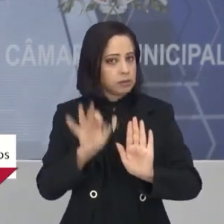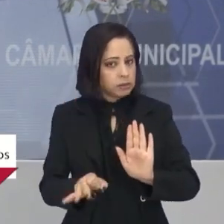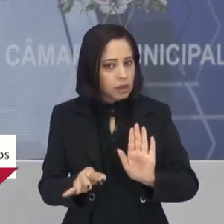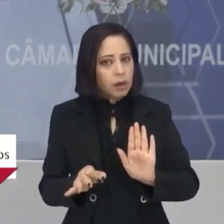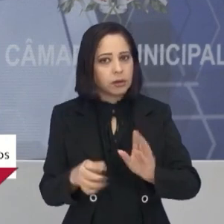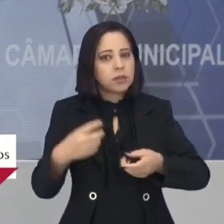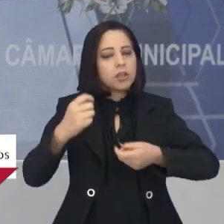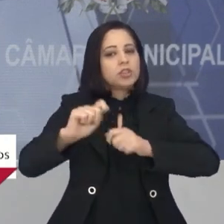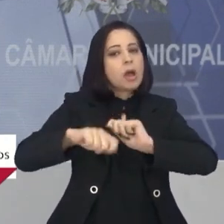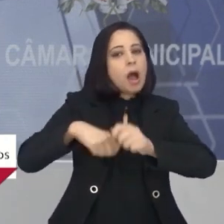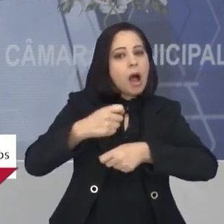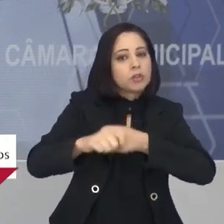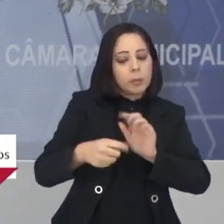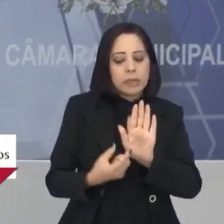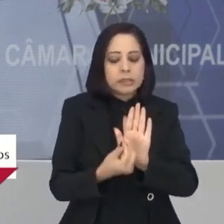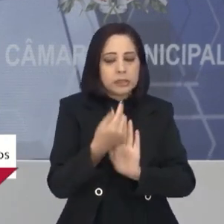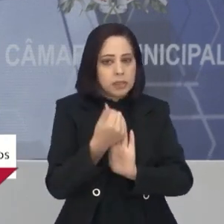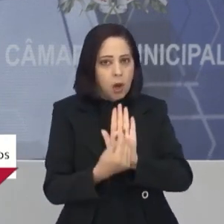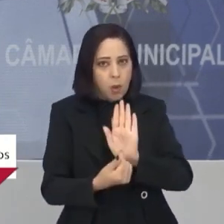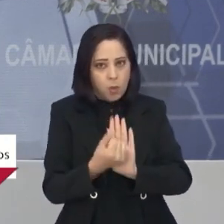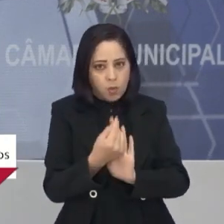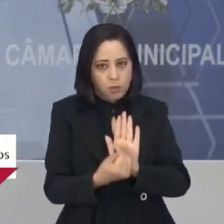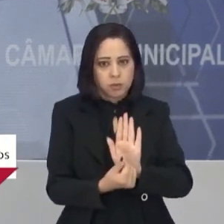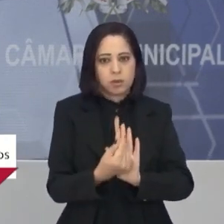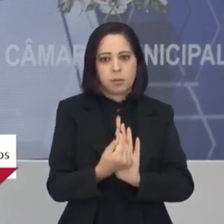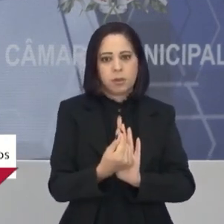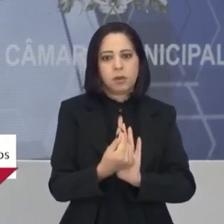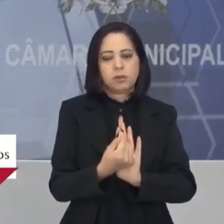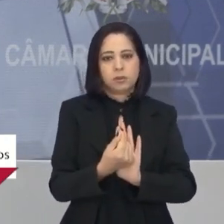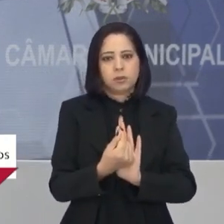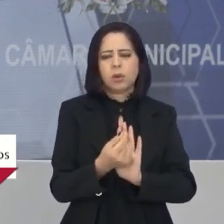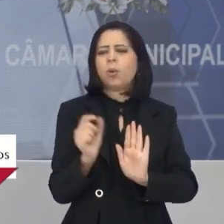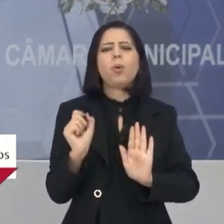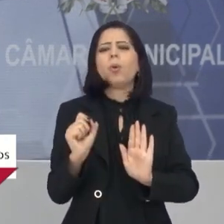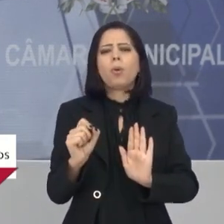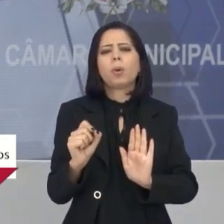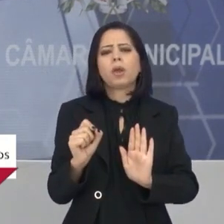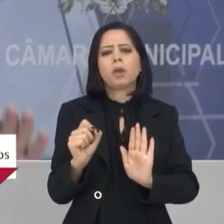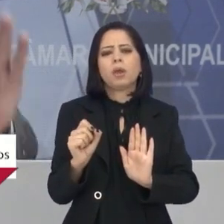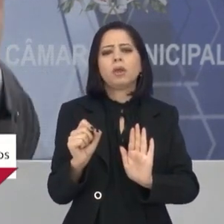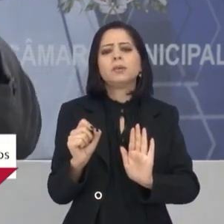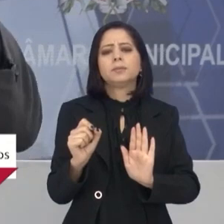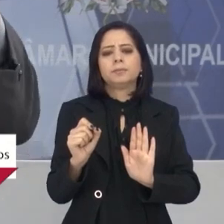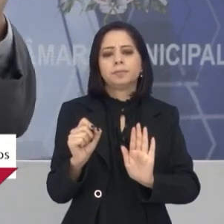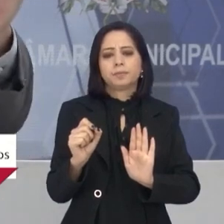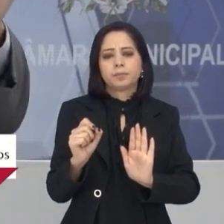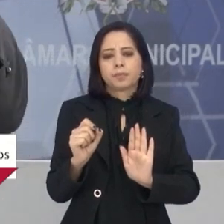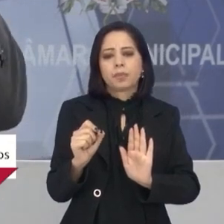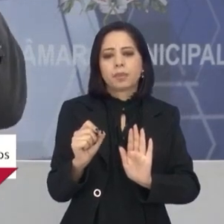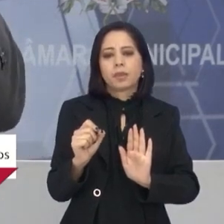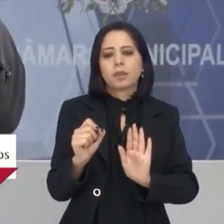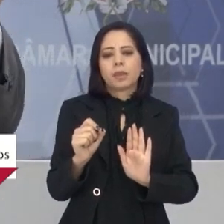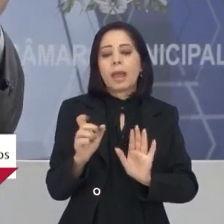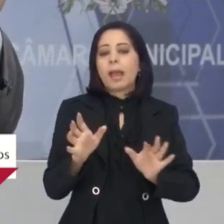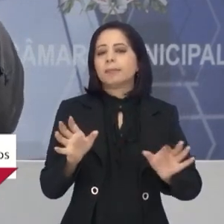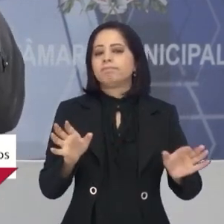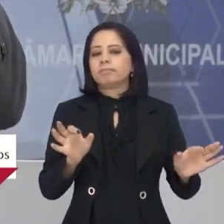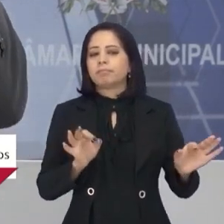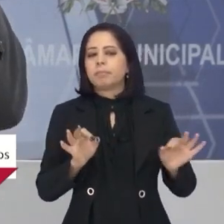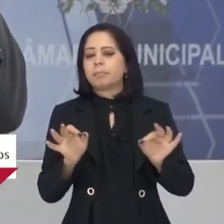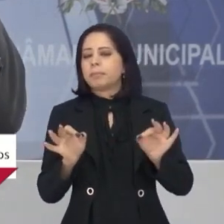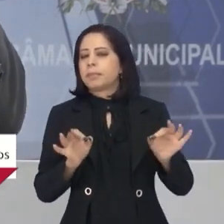de gestão do orçamento que é o queê é nada mais nada menos de do que prever o que eu vou